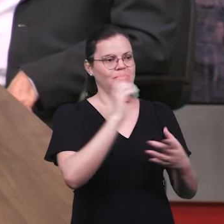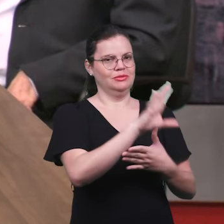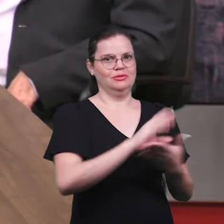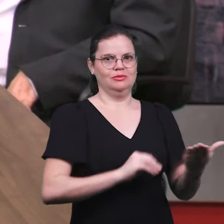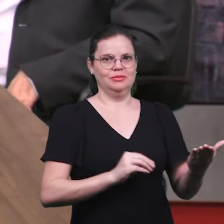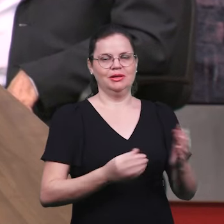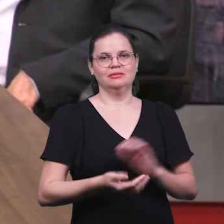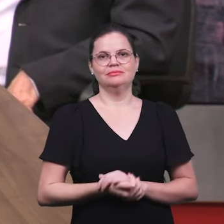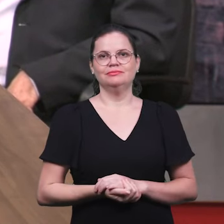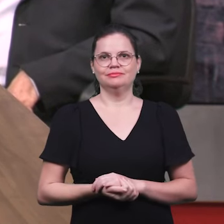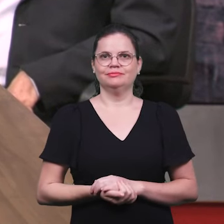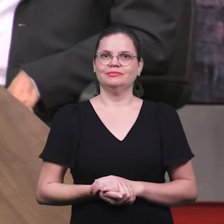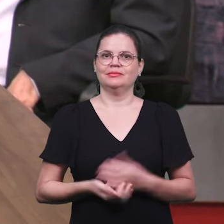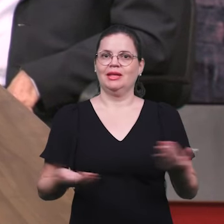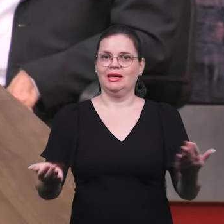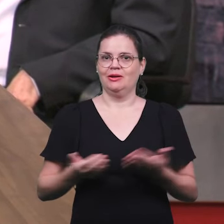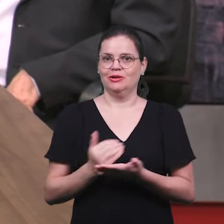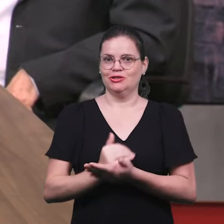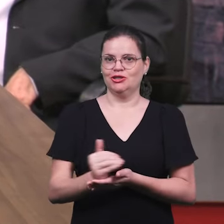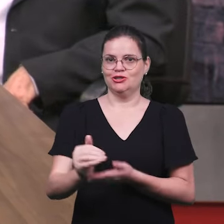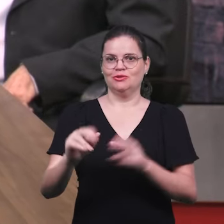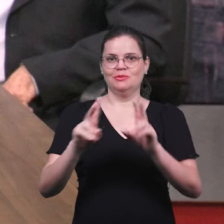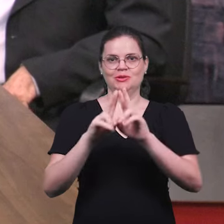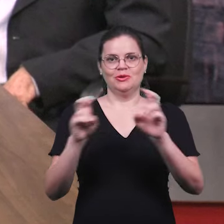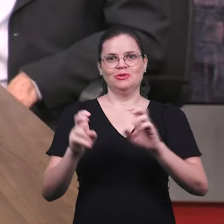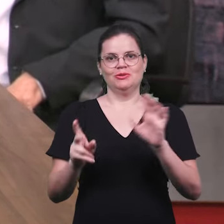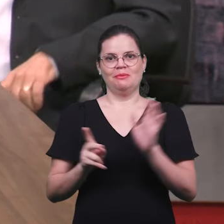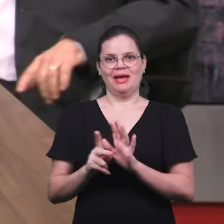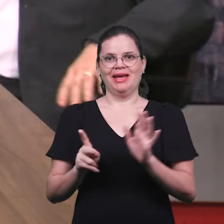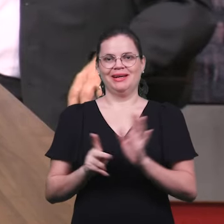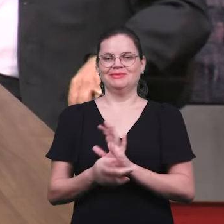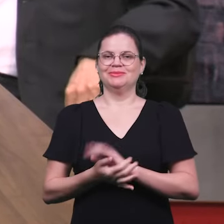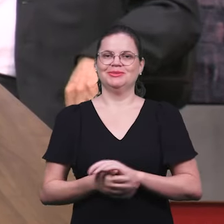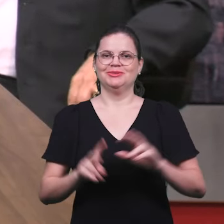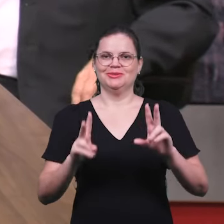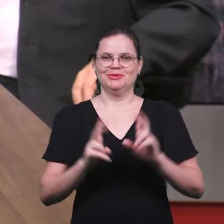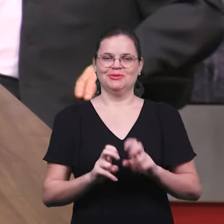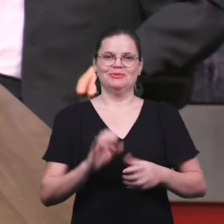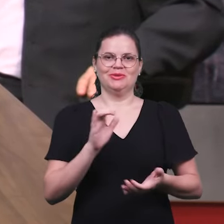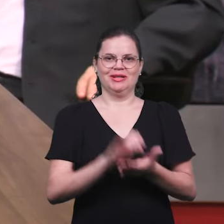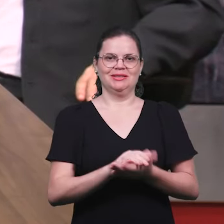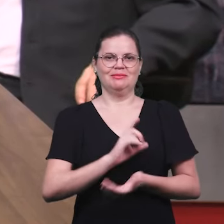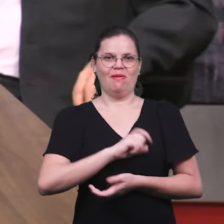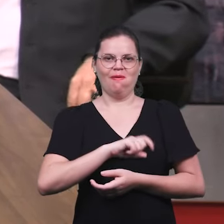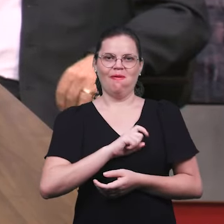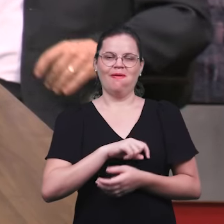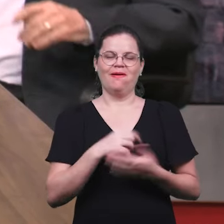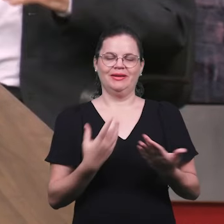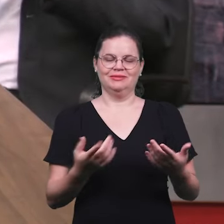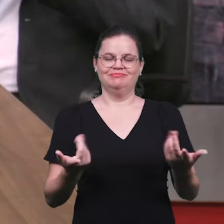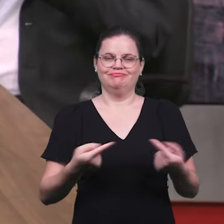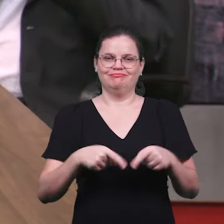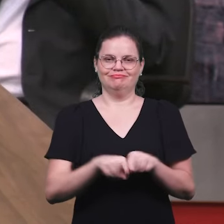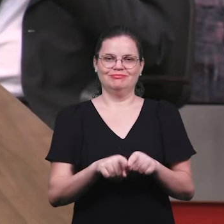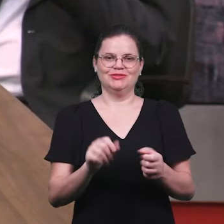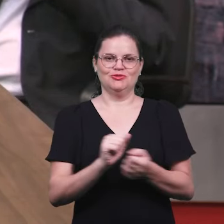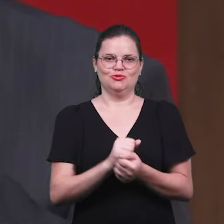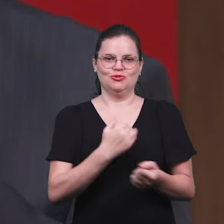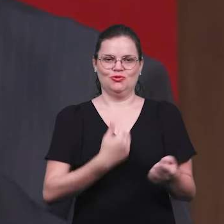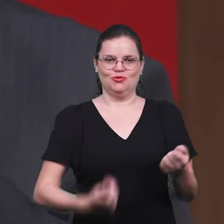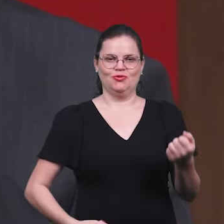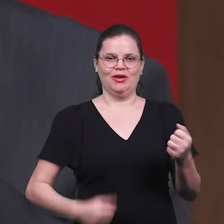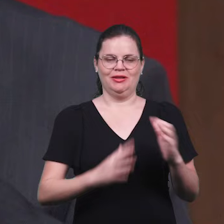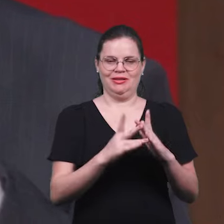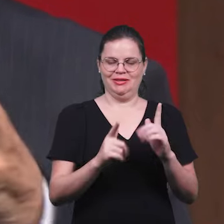né? Vou entrar em Pérgamo. Casamento pervertido do Estado. Mas amém. Mas, então, nós chegamos